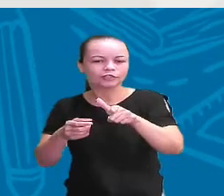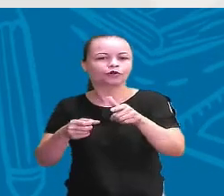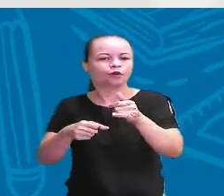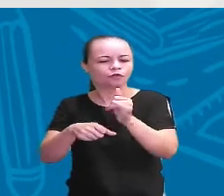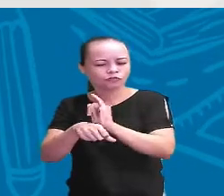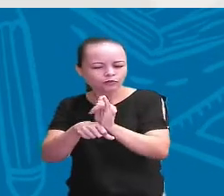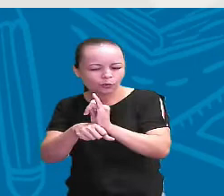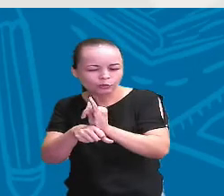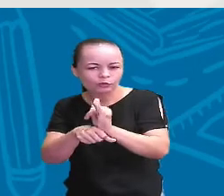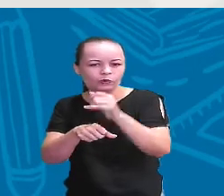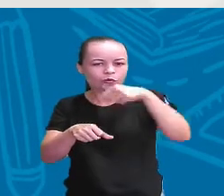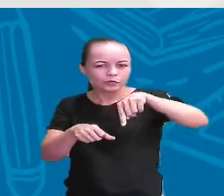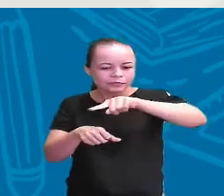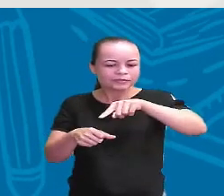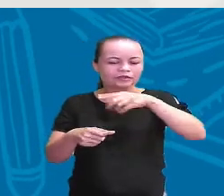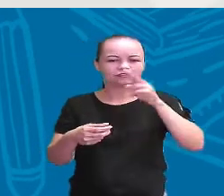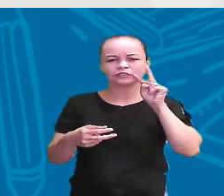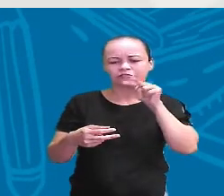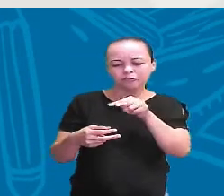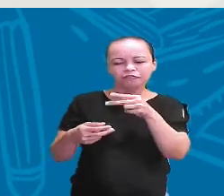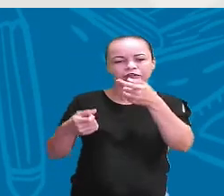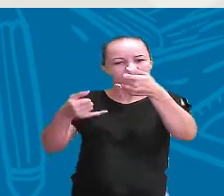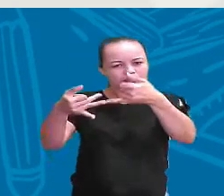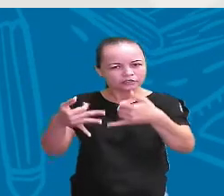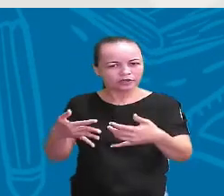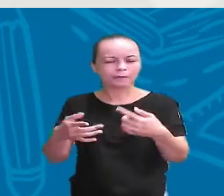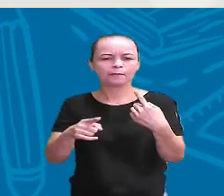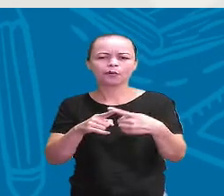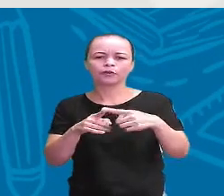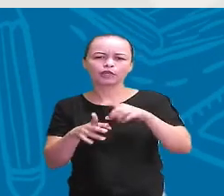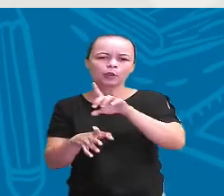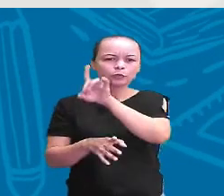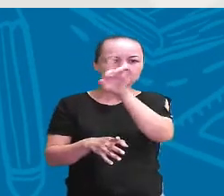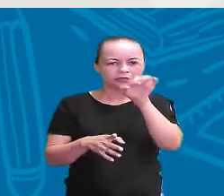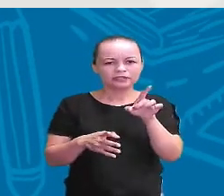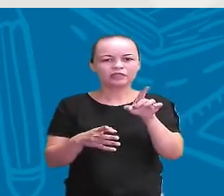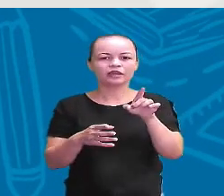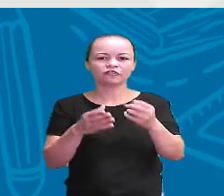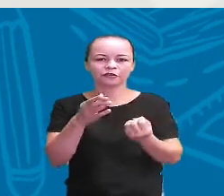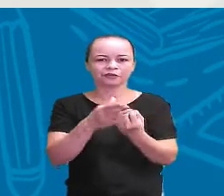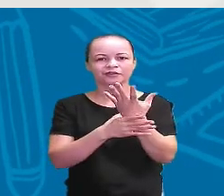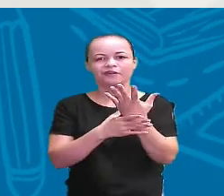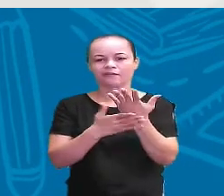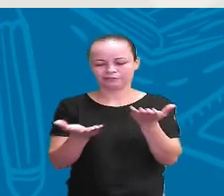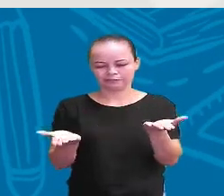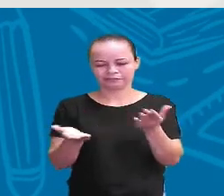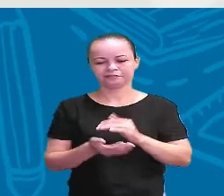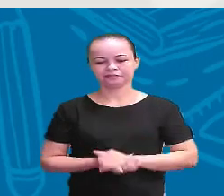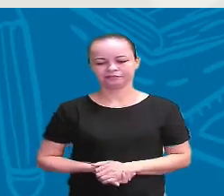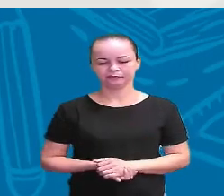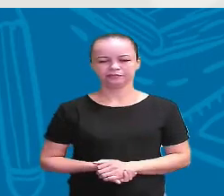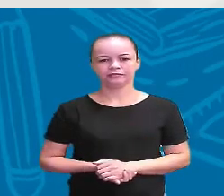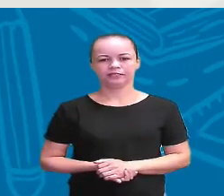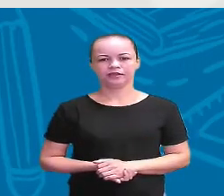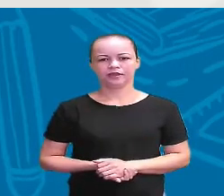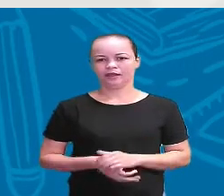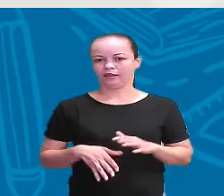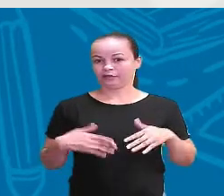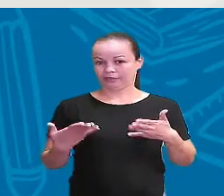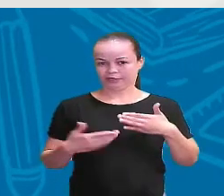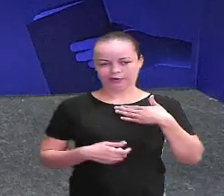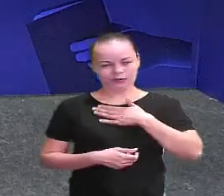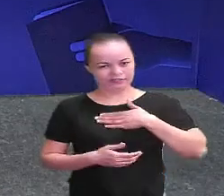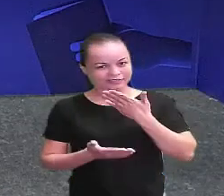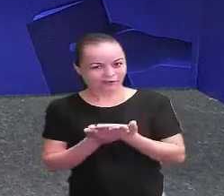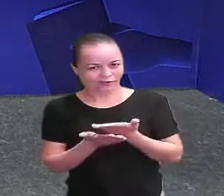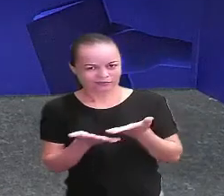hoje, sobre o porquê que esse dia foi criado, tá certo? Ok? E aí, gostaram da nossa aula de